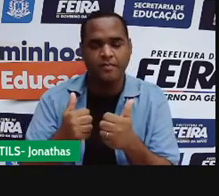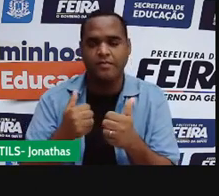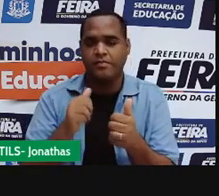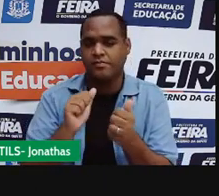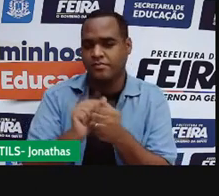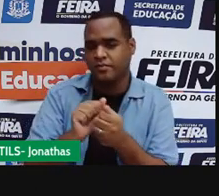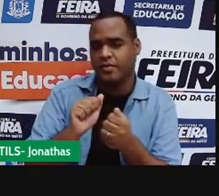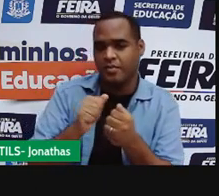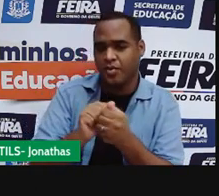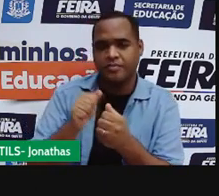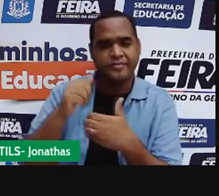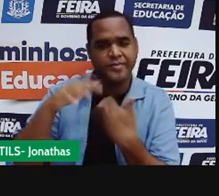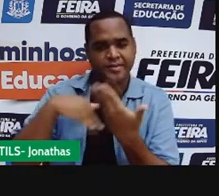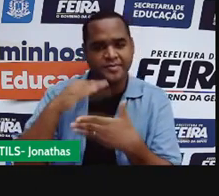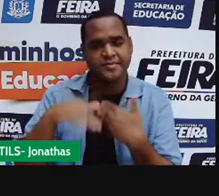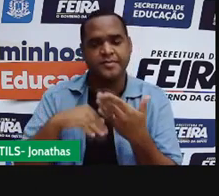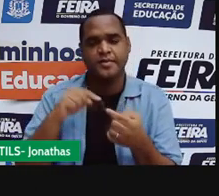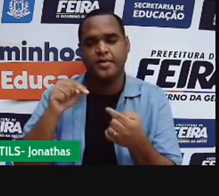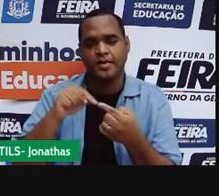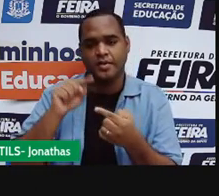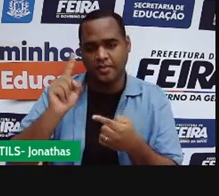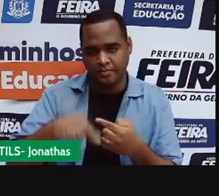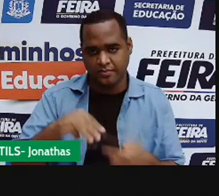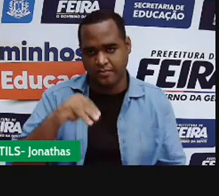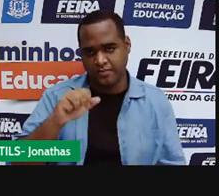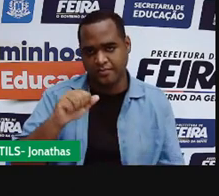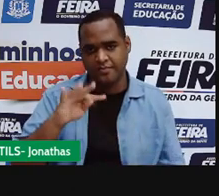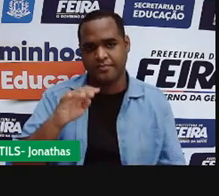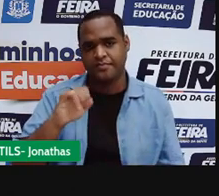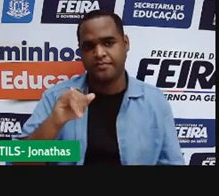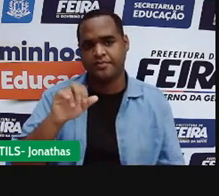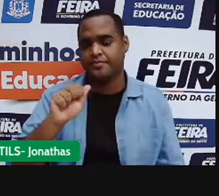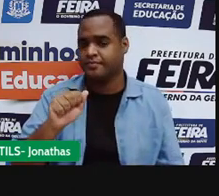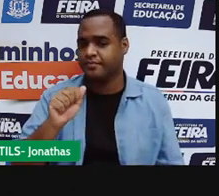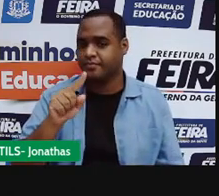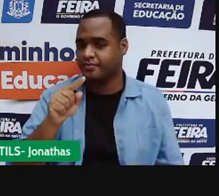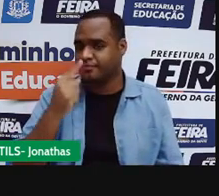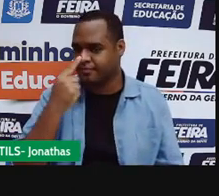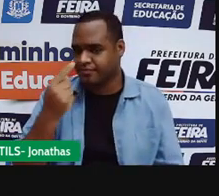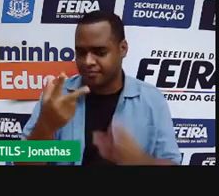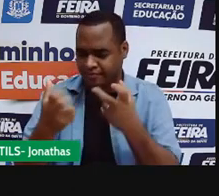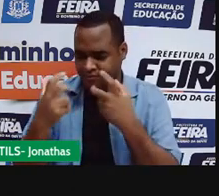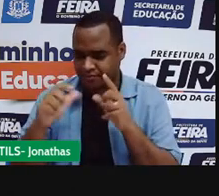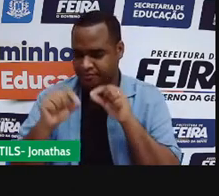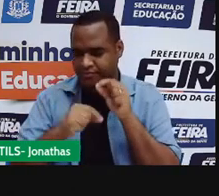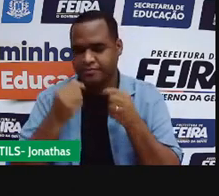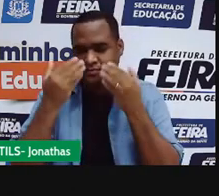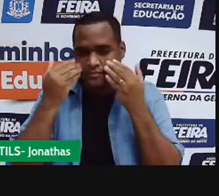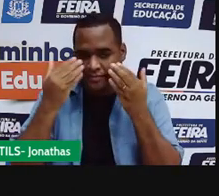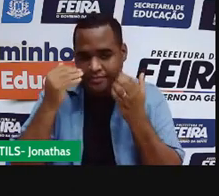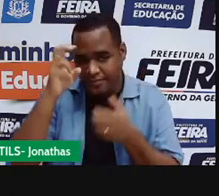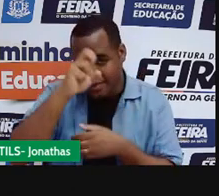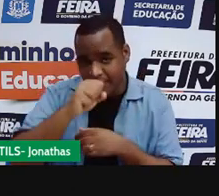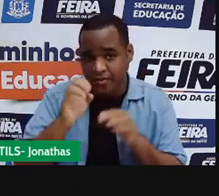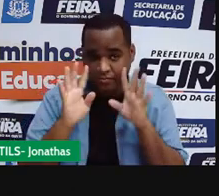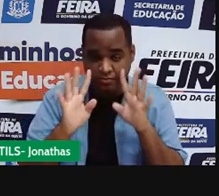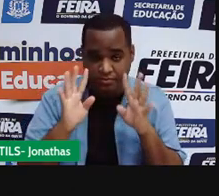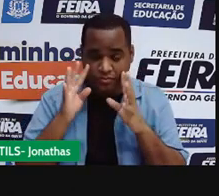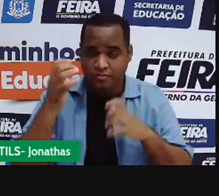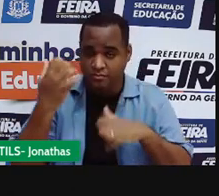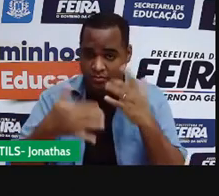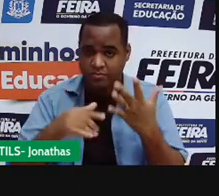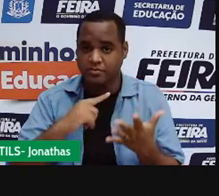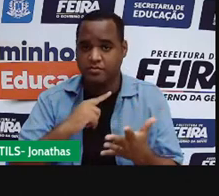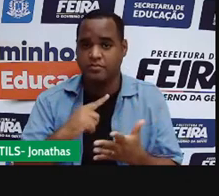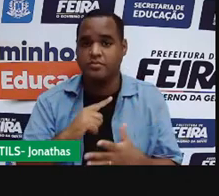agitação. Qual é o estado da matéria que a gente tem aí, gente? Quero ver se vocês prestaram atenção na aula. A gente tem aqui agora